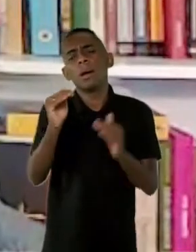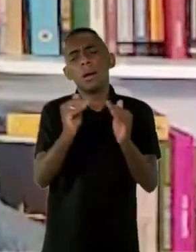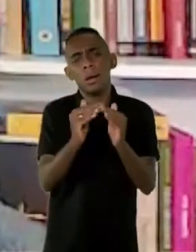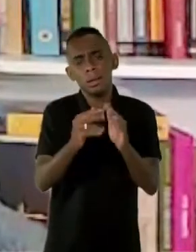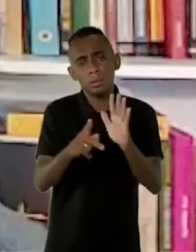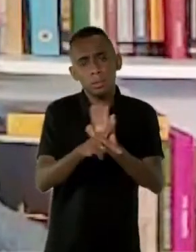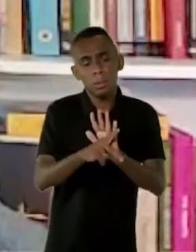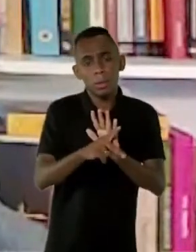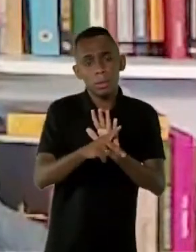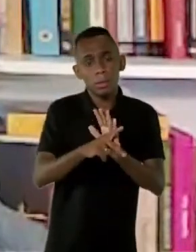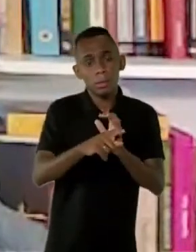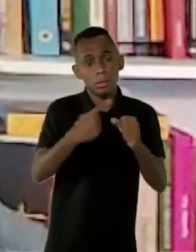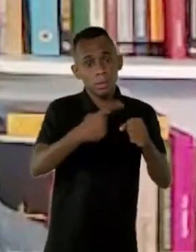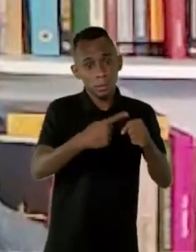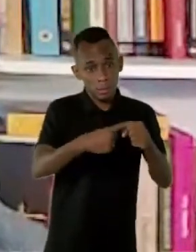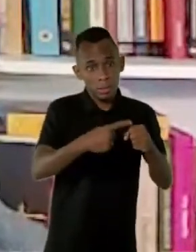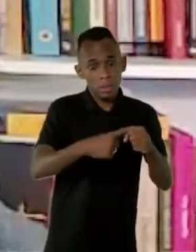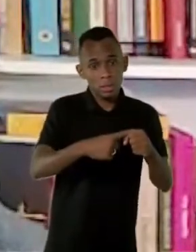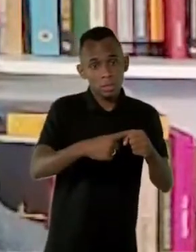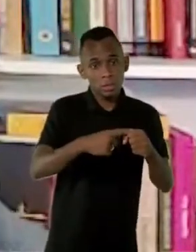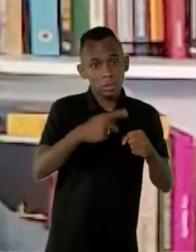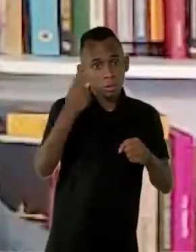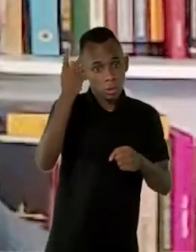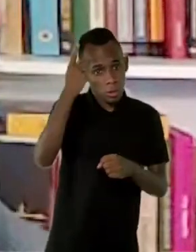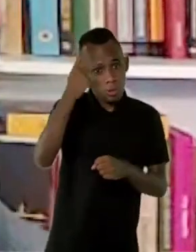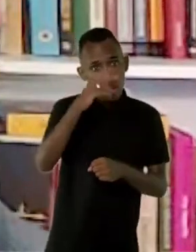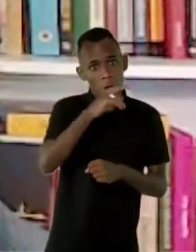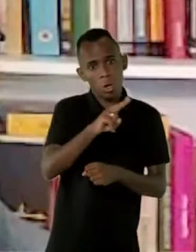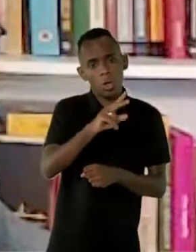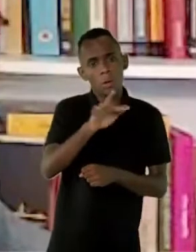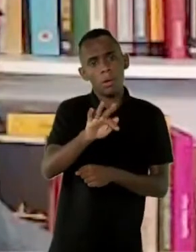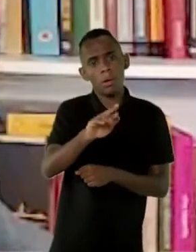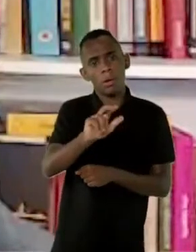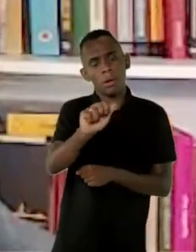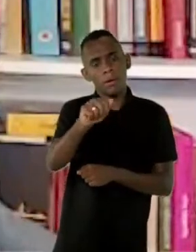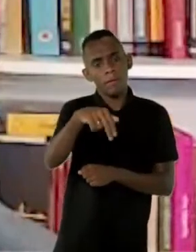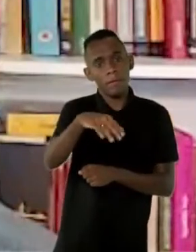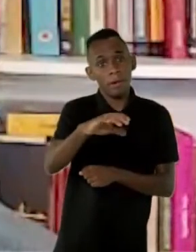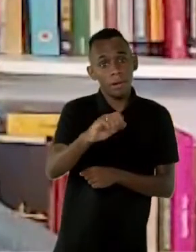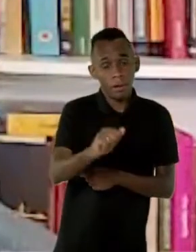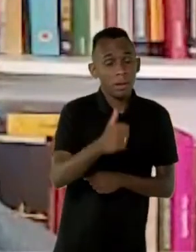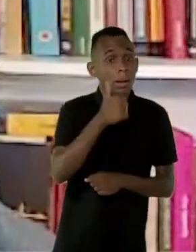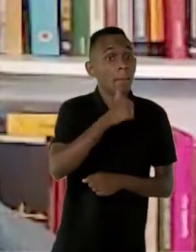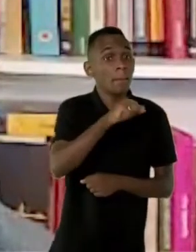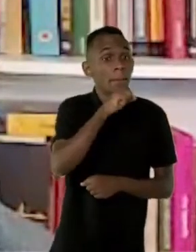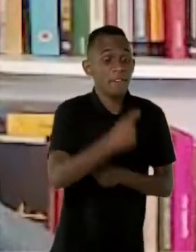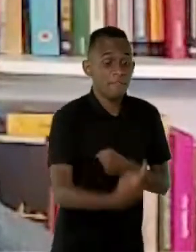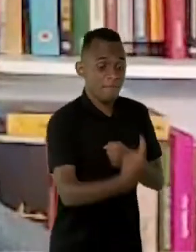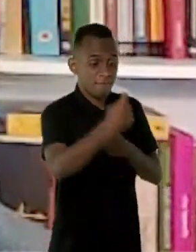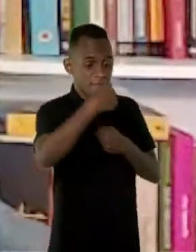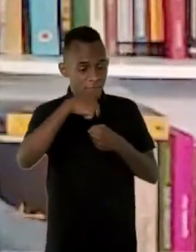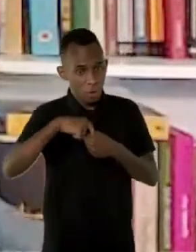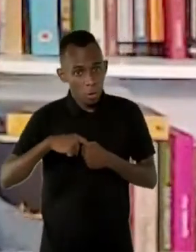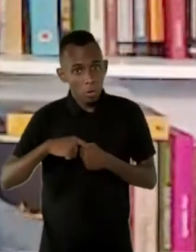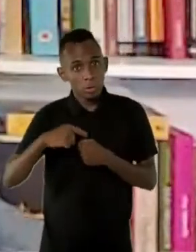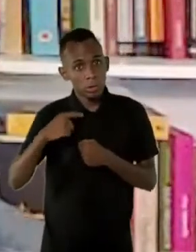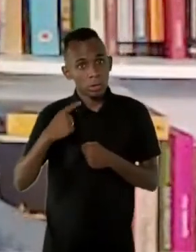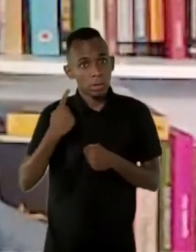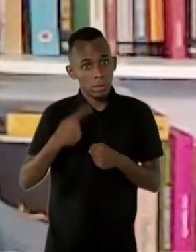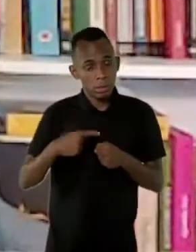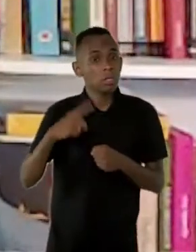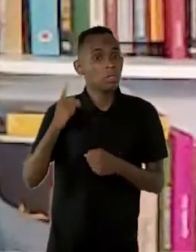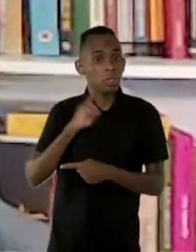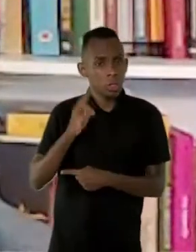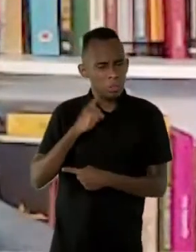na cidade de Franca, né? A mãe volta para Sacramento e morre. E logo depois, a gente não sabe se ela morreu